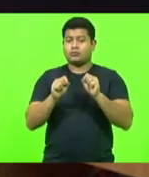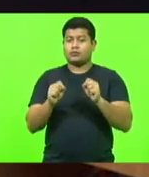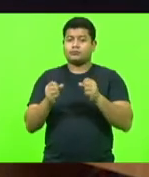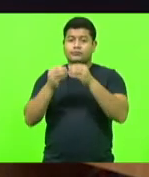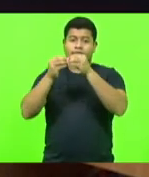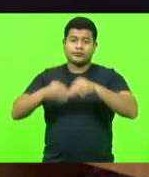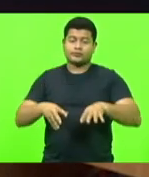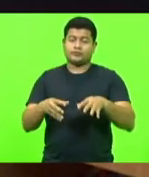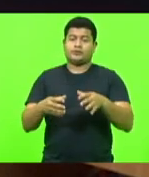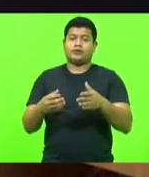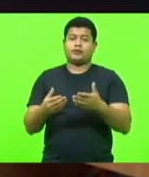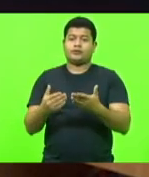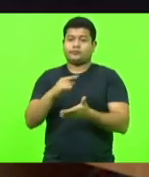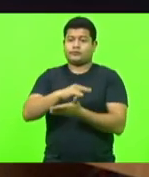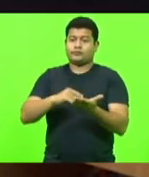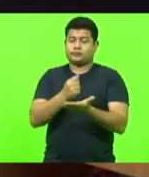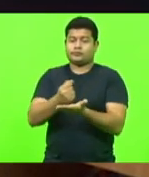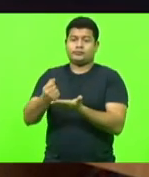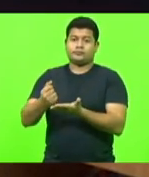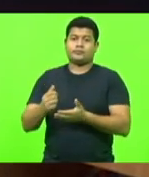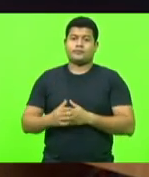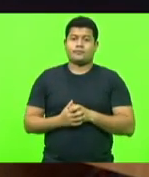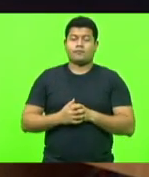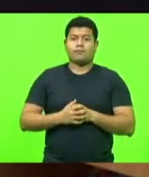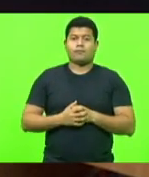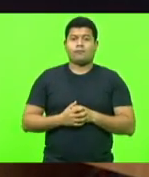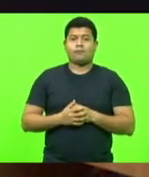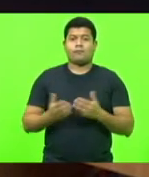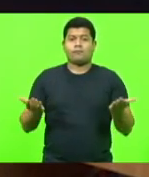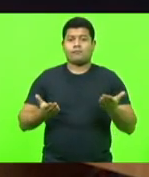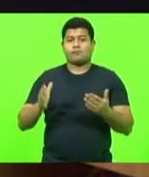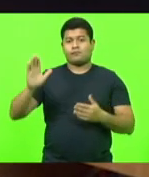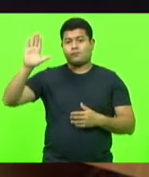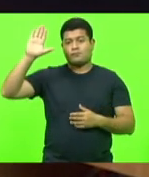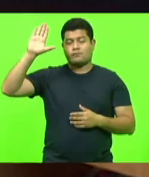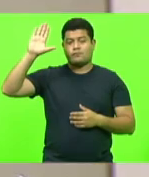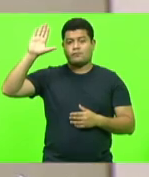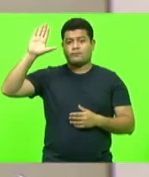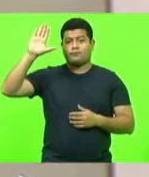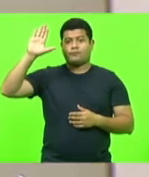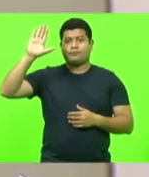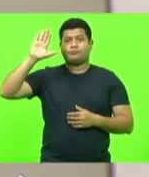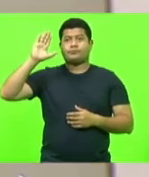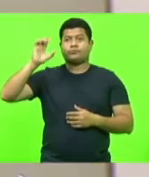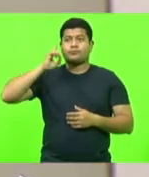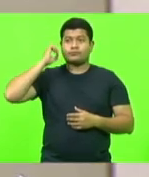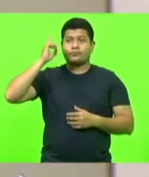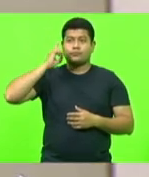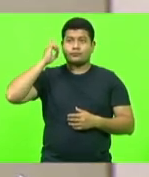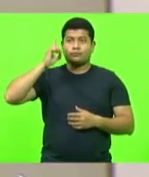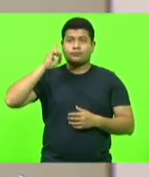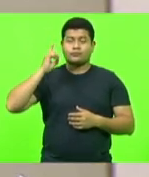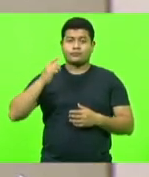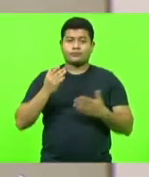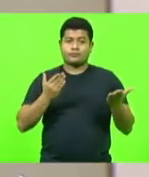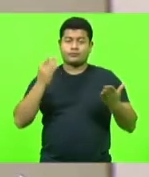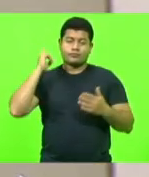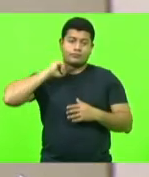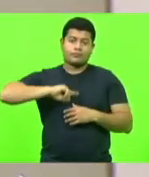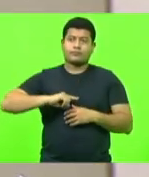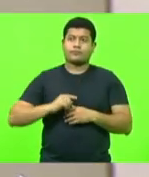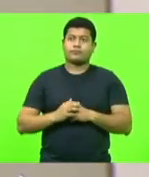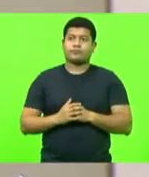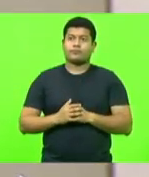de serviços públicos. Senhor presidente. Ainda em discussão, com a réplica, o deputado Silvio